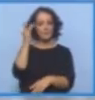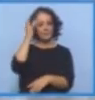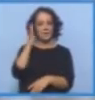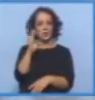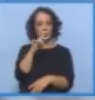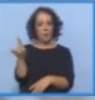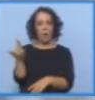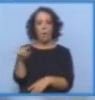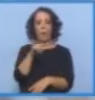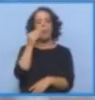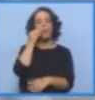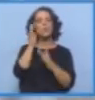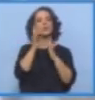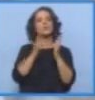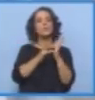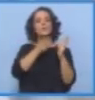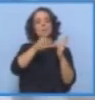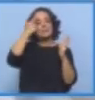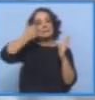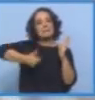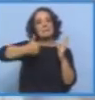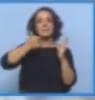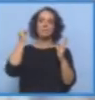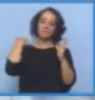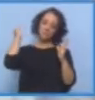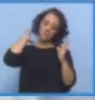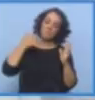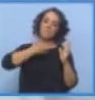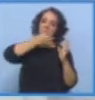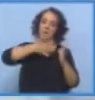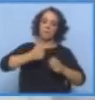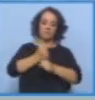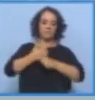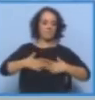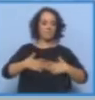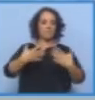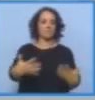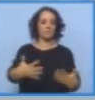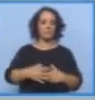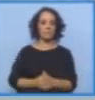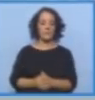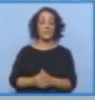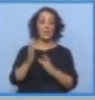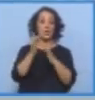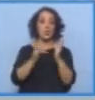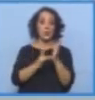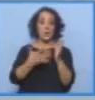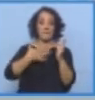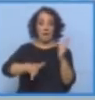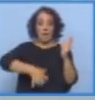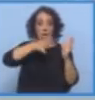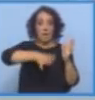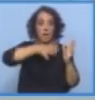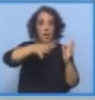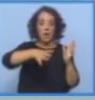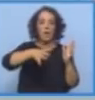para fazer passar a mensagem que é essencial, a do serviço. Exatamente. Jesus, para fazer passar a mensagem, vai buscar o